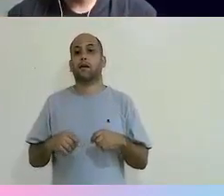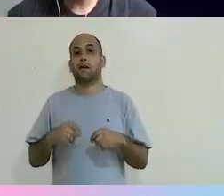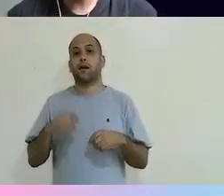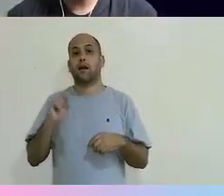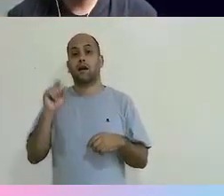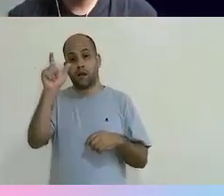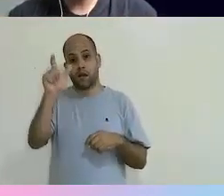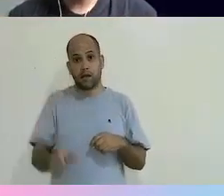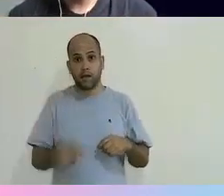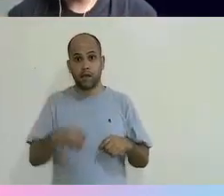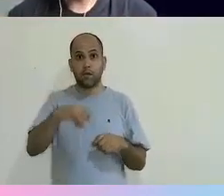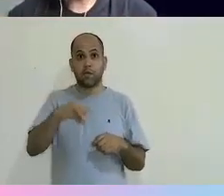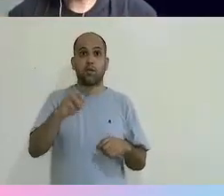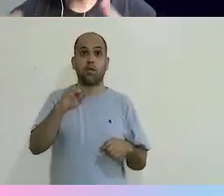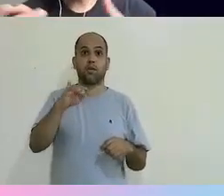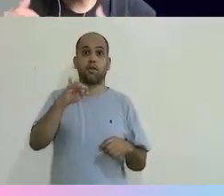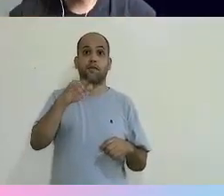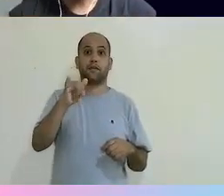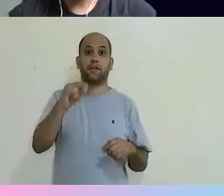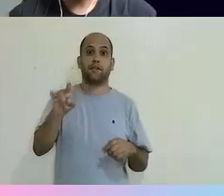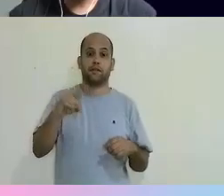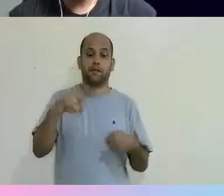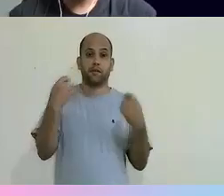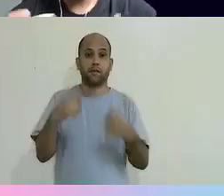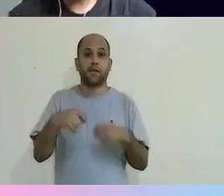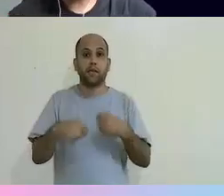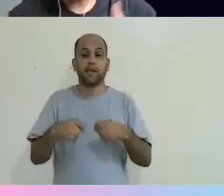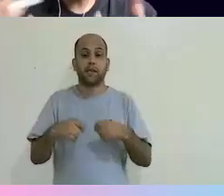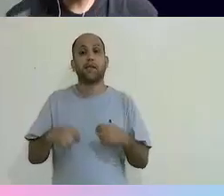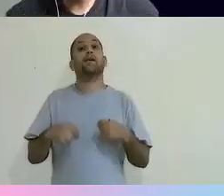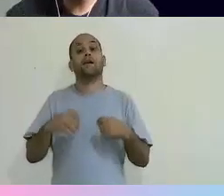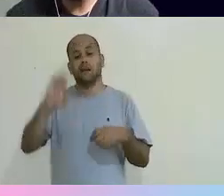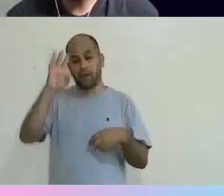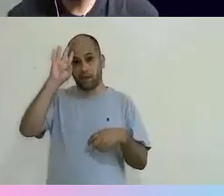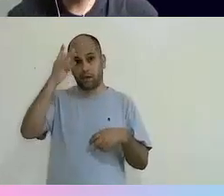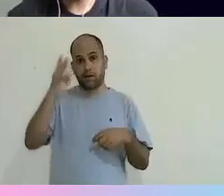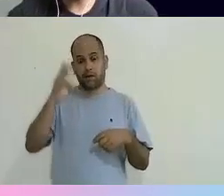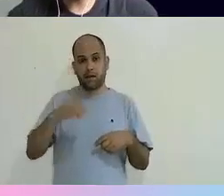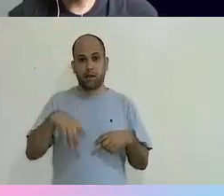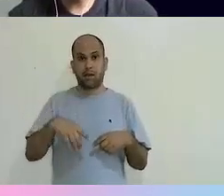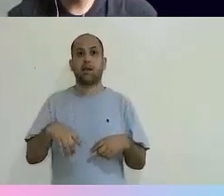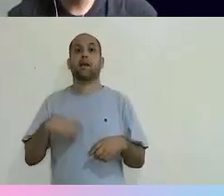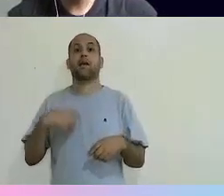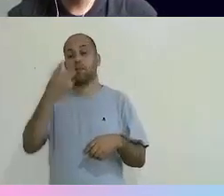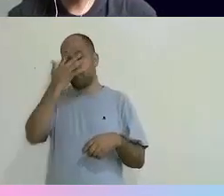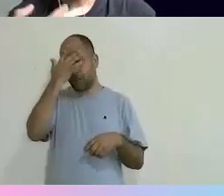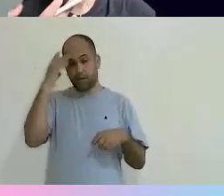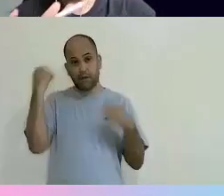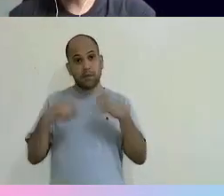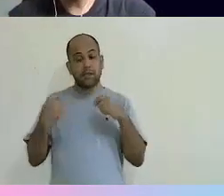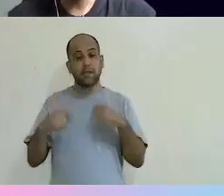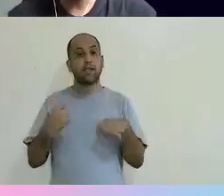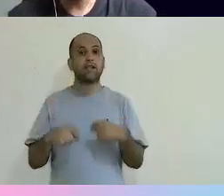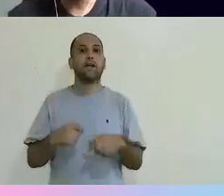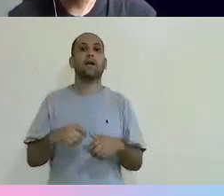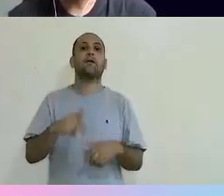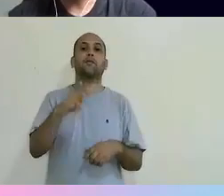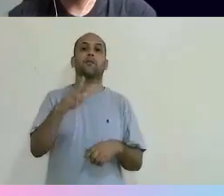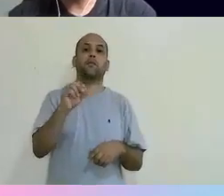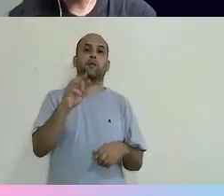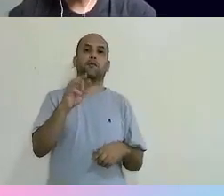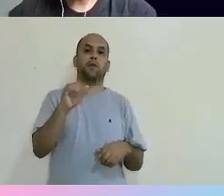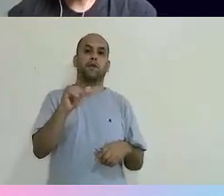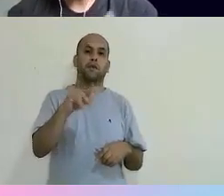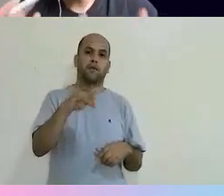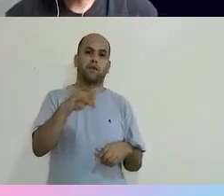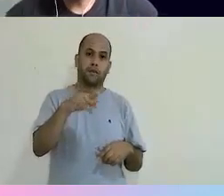a motivação tem que vir dessa pessoa. Essa pessoa tem que ser protagonista quando ela pensa na sua carreira, quando ela pensa no seu